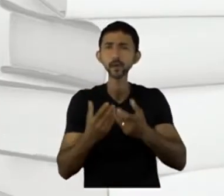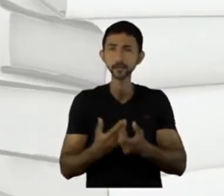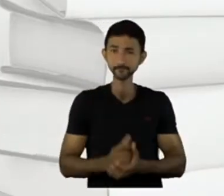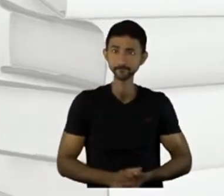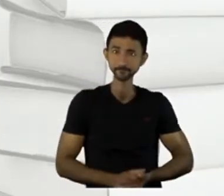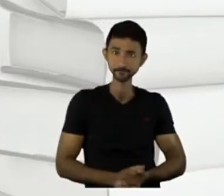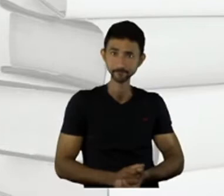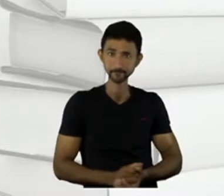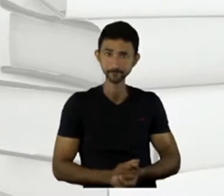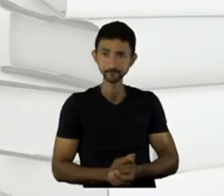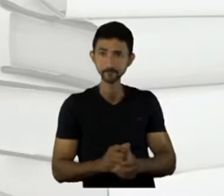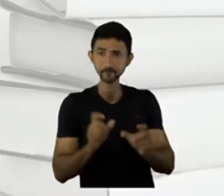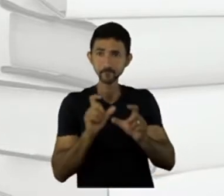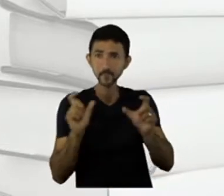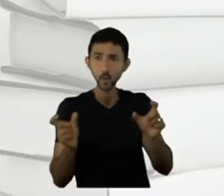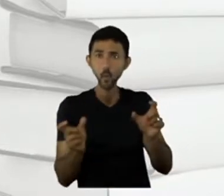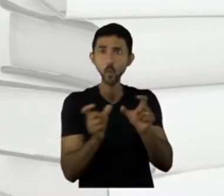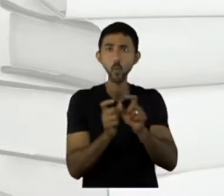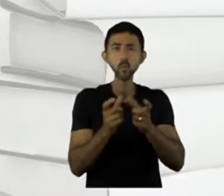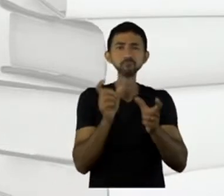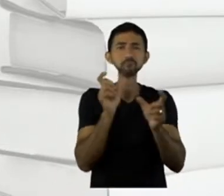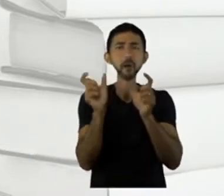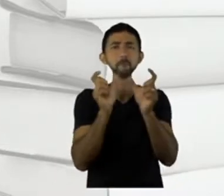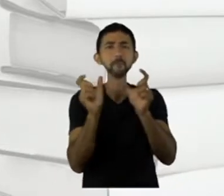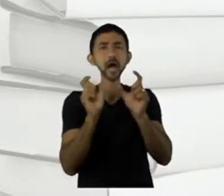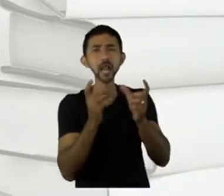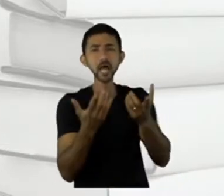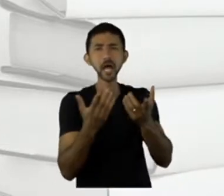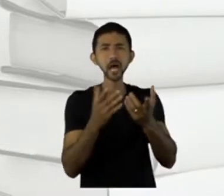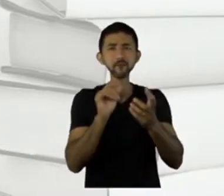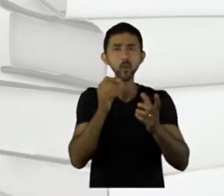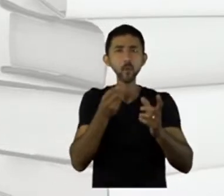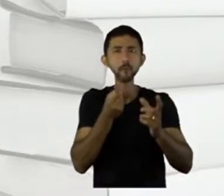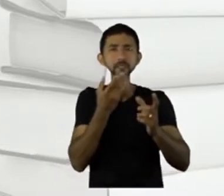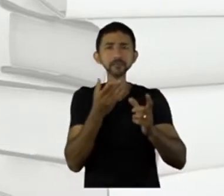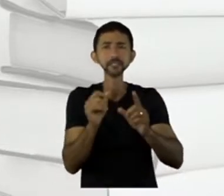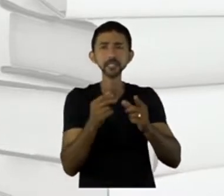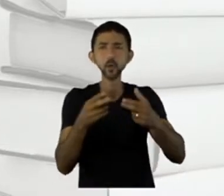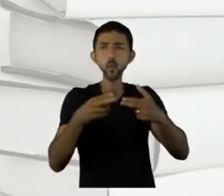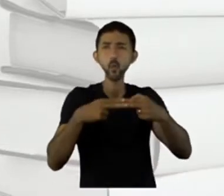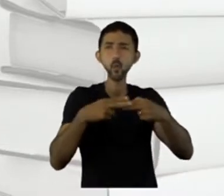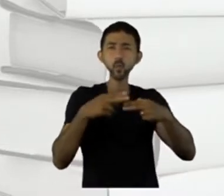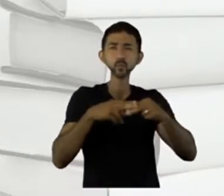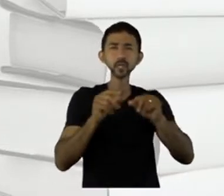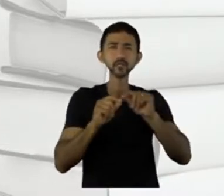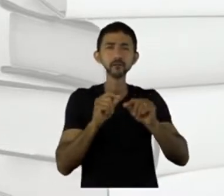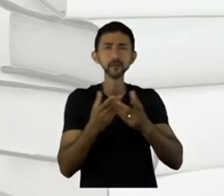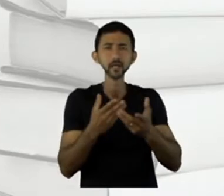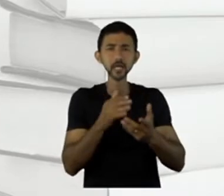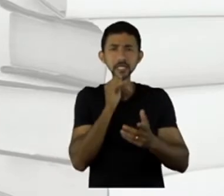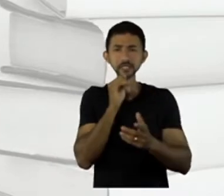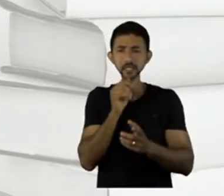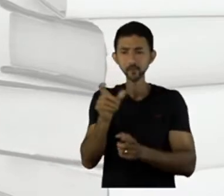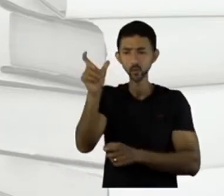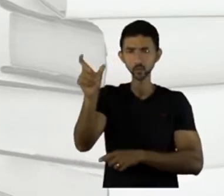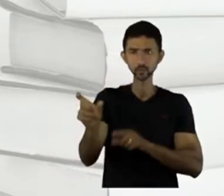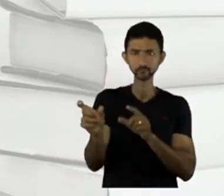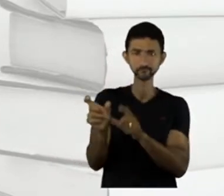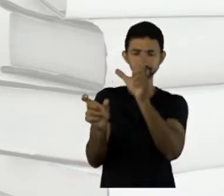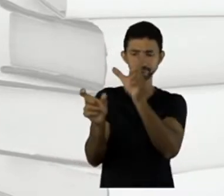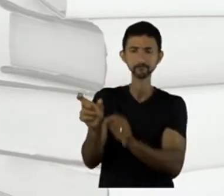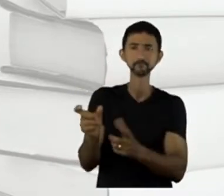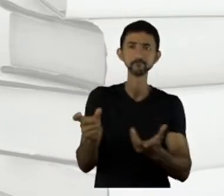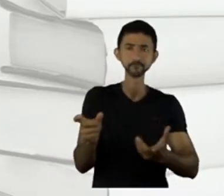é um termo que pode ser uma palavra ou uma expressão usado para se dirigir ao